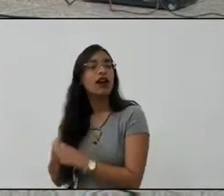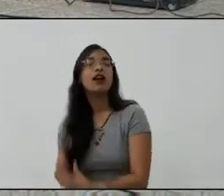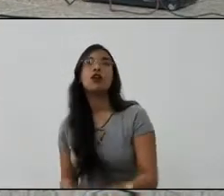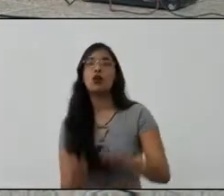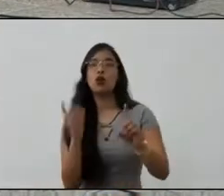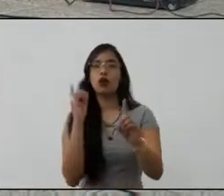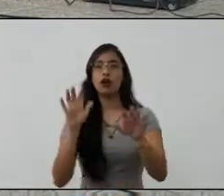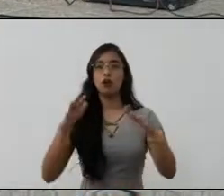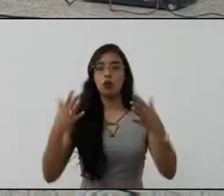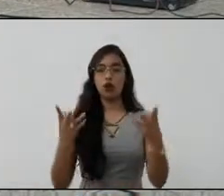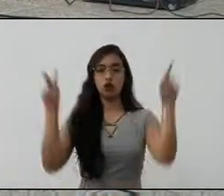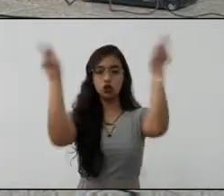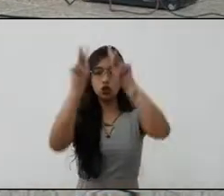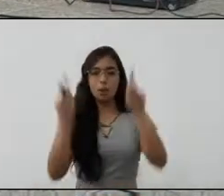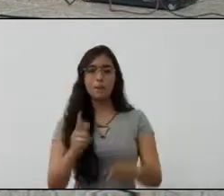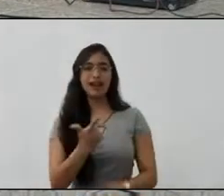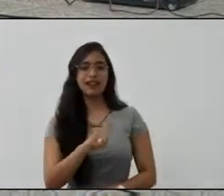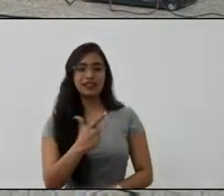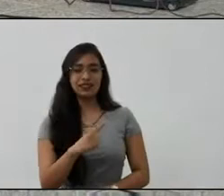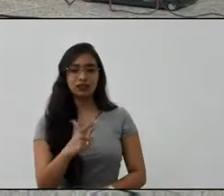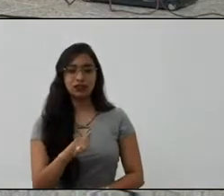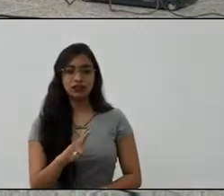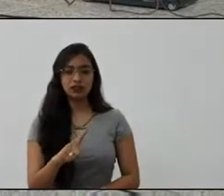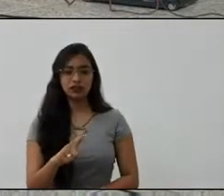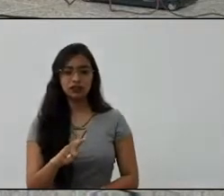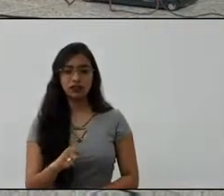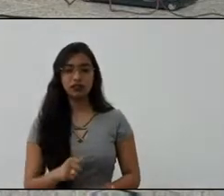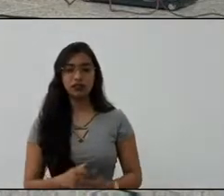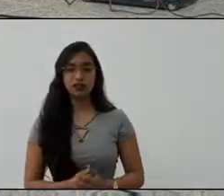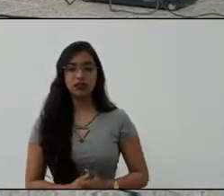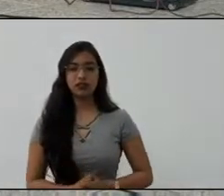desencadear uma série de problemas